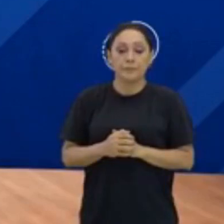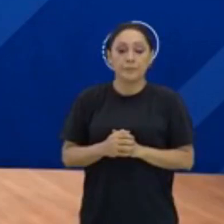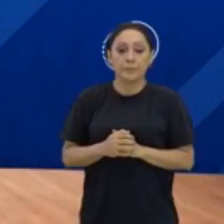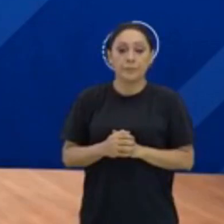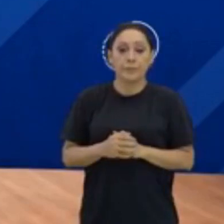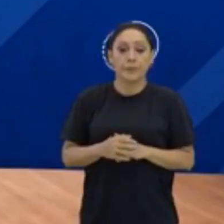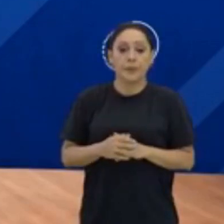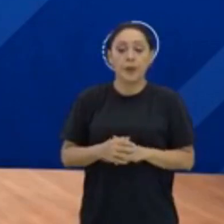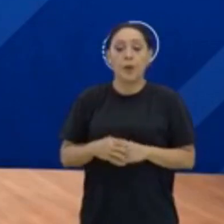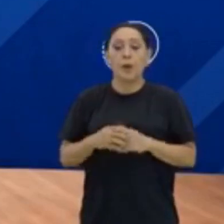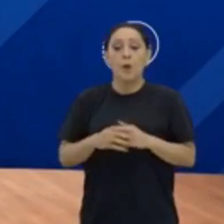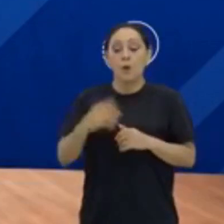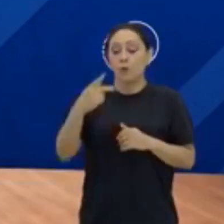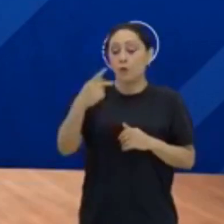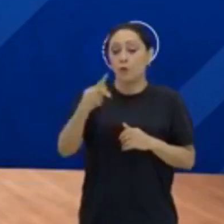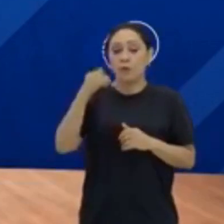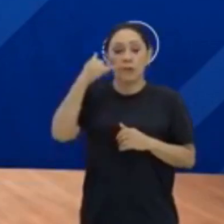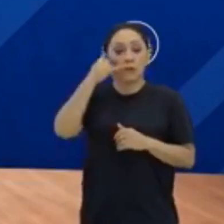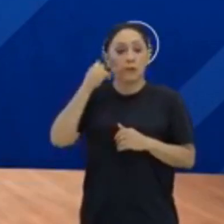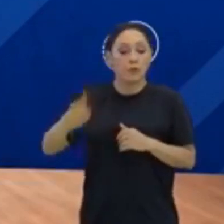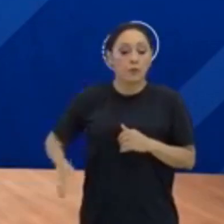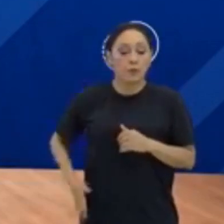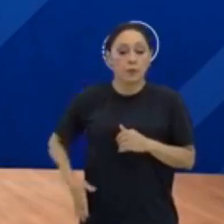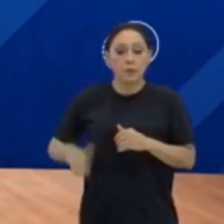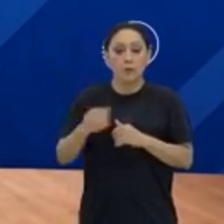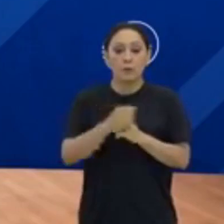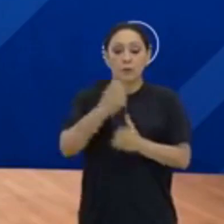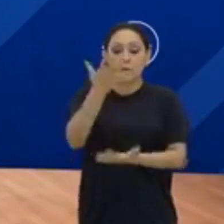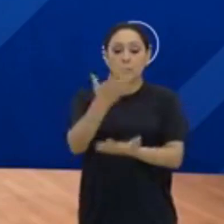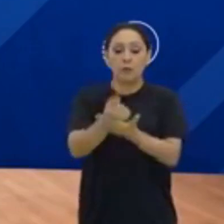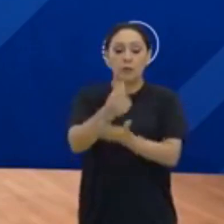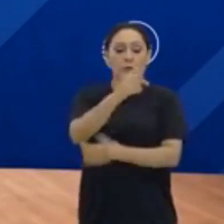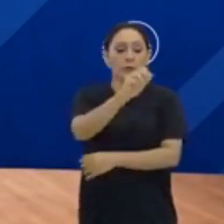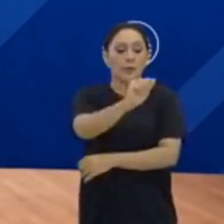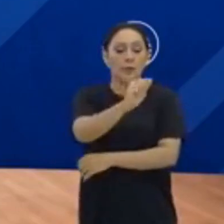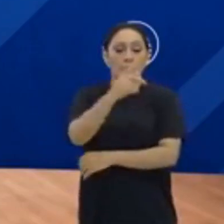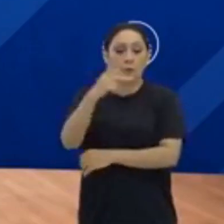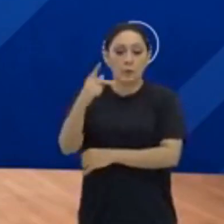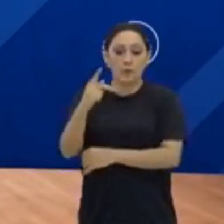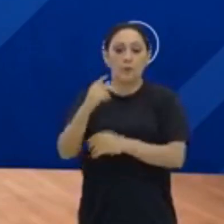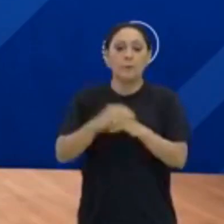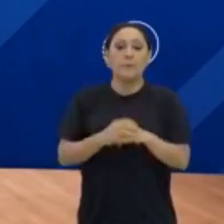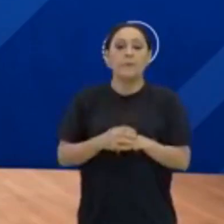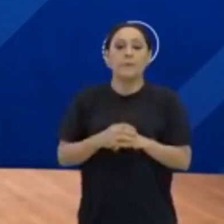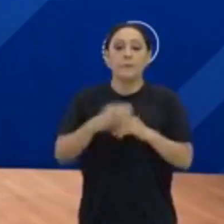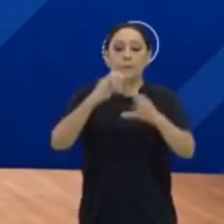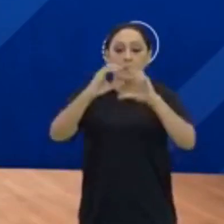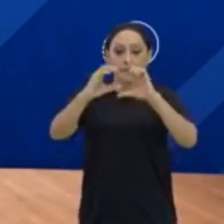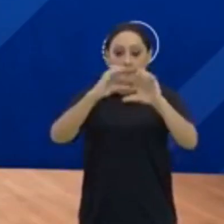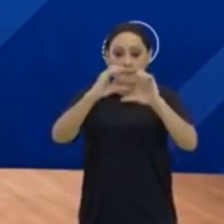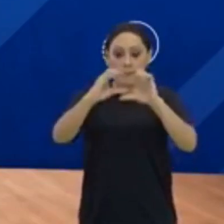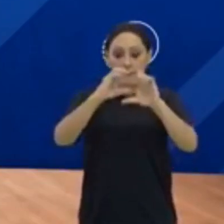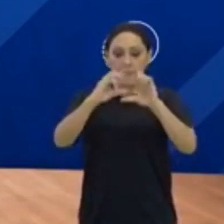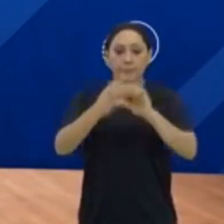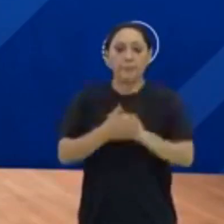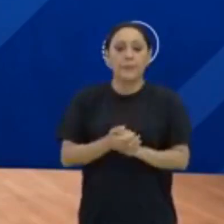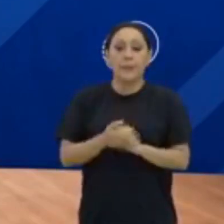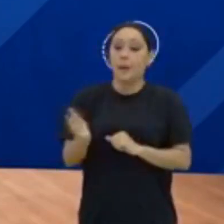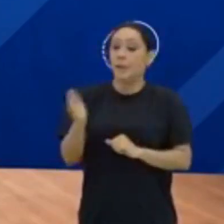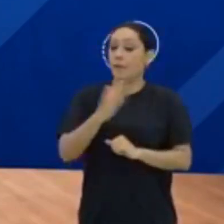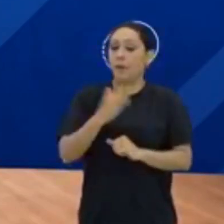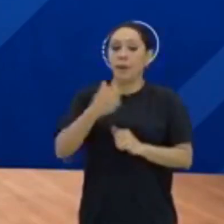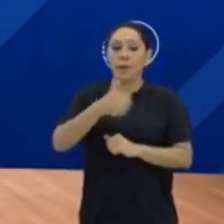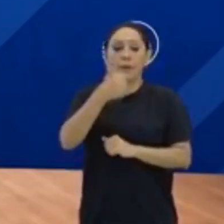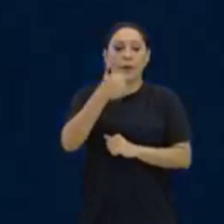www.portalcultura.com.br ou no seu celular baixando o aplicativo Cultura Rede de Comunicação. Vamos à